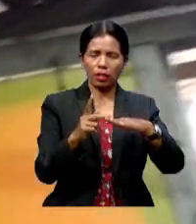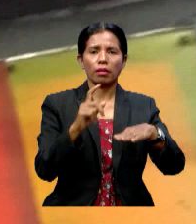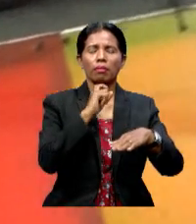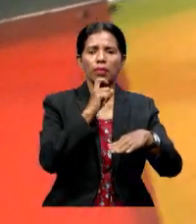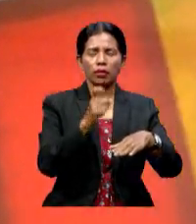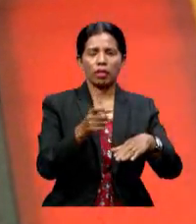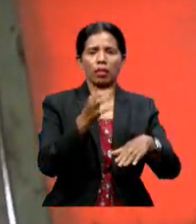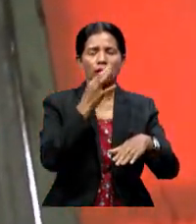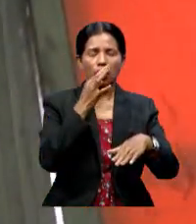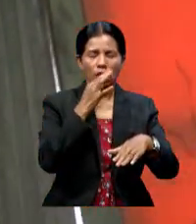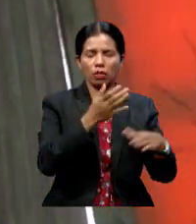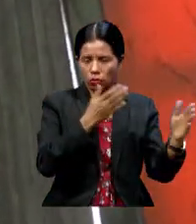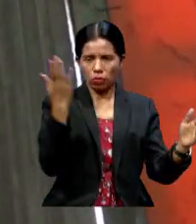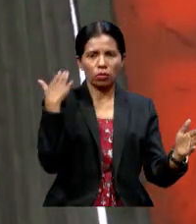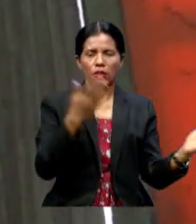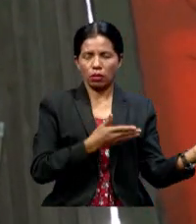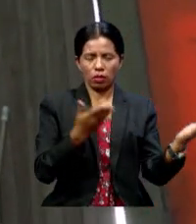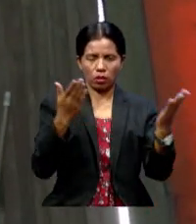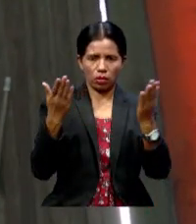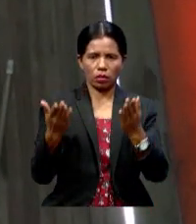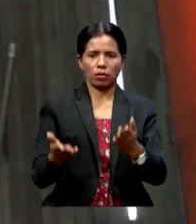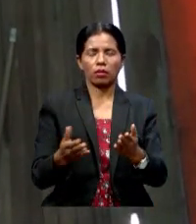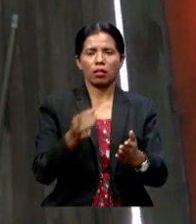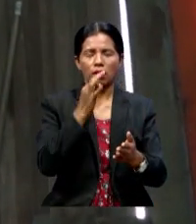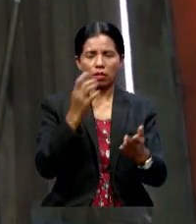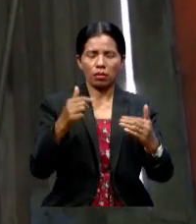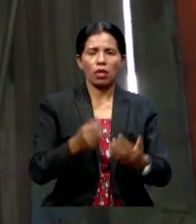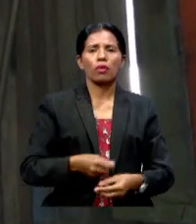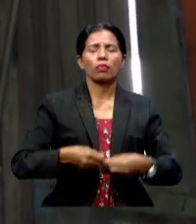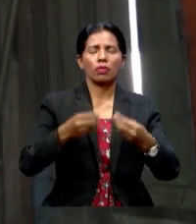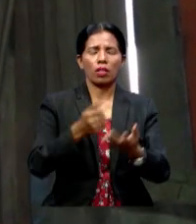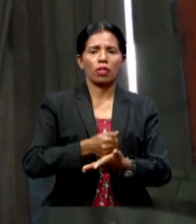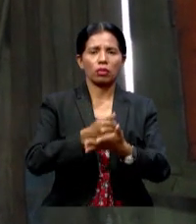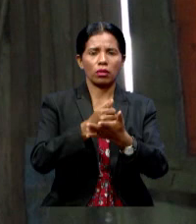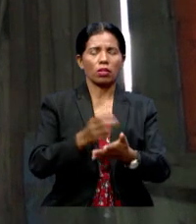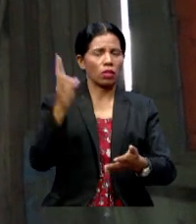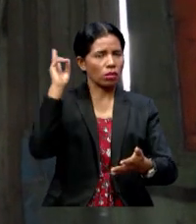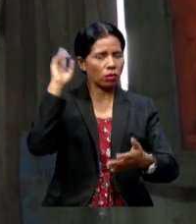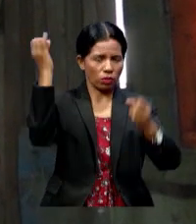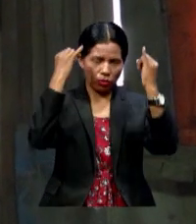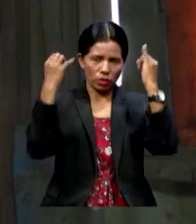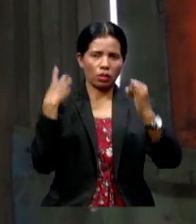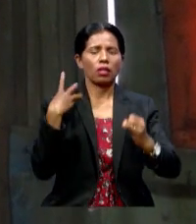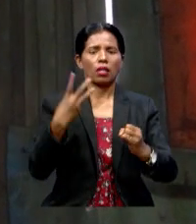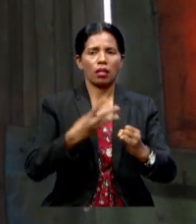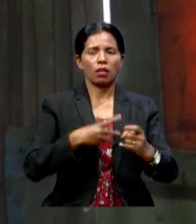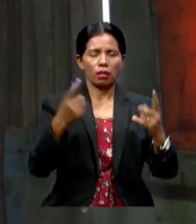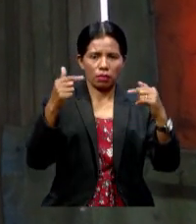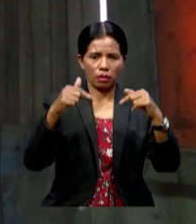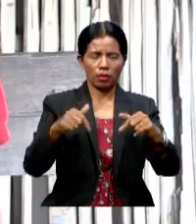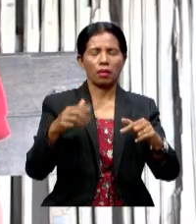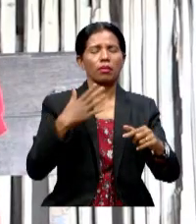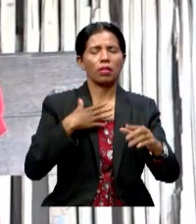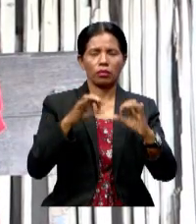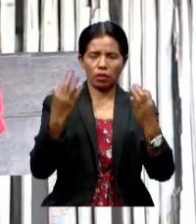hahan antis ne mai piana, dori hahan mai tiba kwa zuda, tuan dorona informasau ne, ama tuhan sa mai dia tamnu malaran lagi,